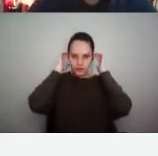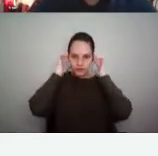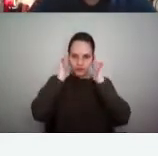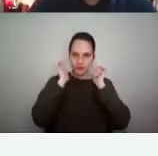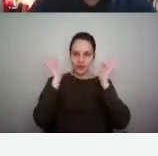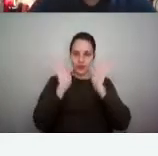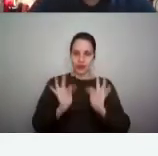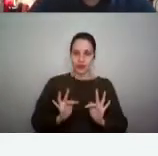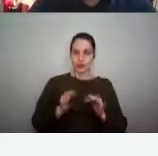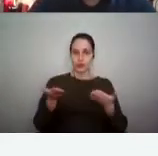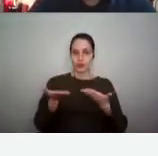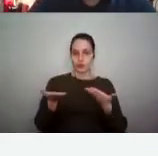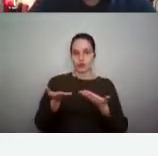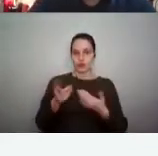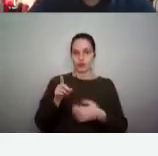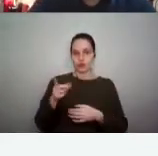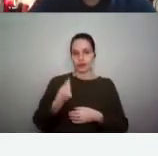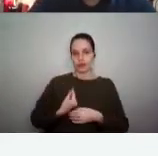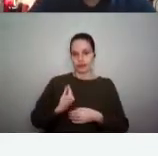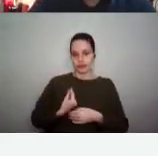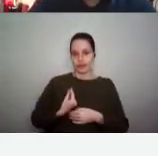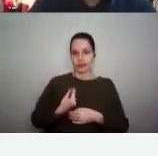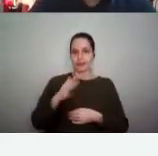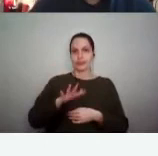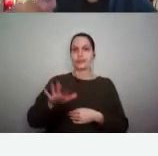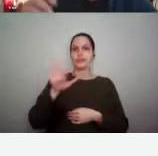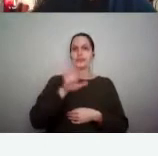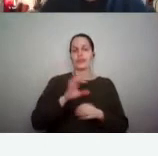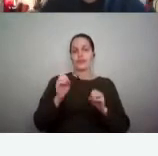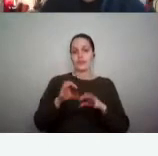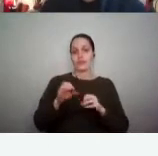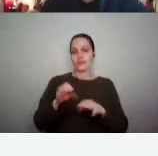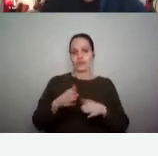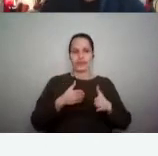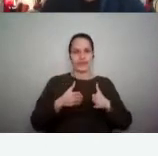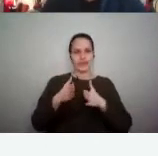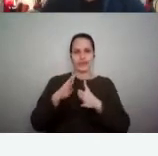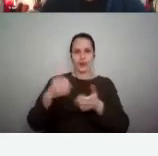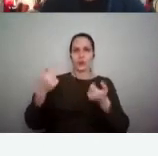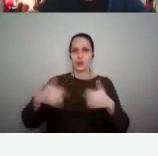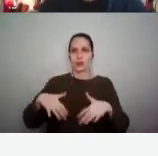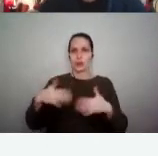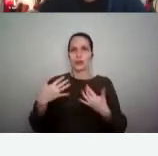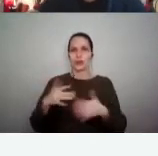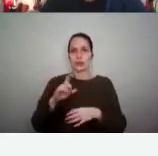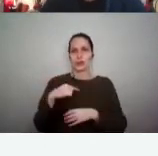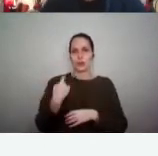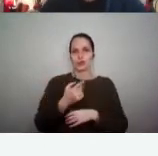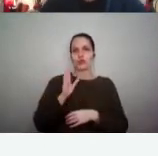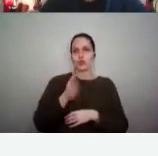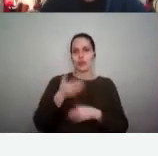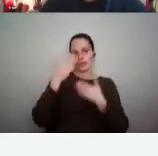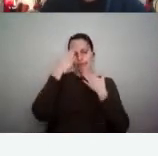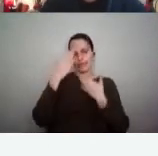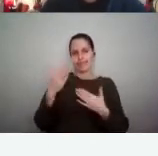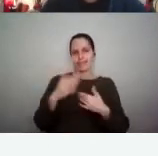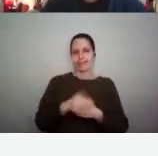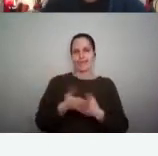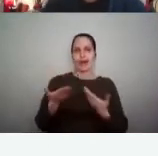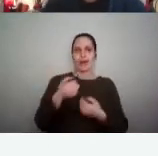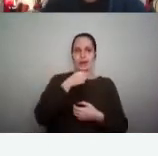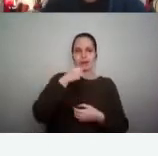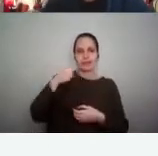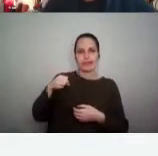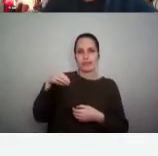no campo da docência é extremamente sólida e a gente, desde já, agradece. Vou passar a palavra para ela.